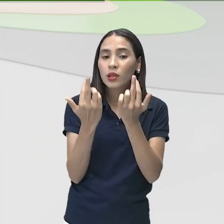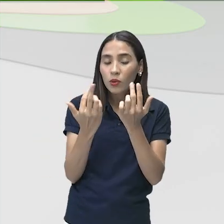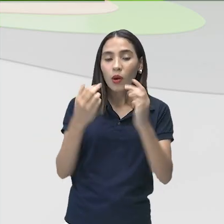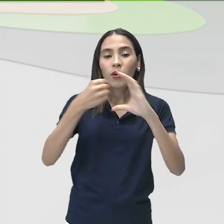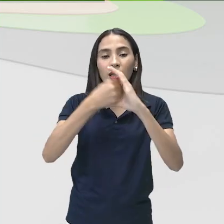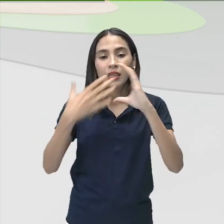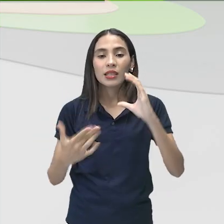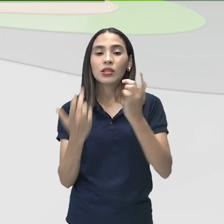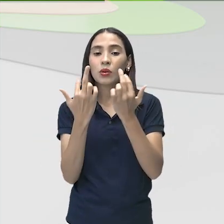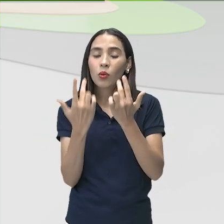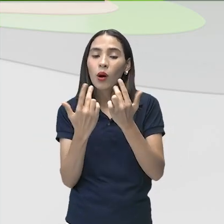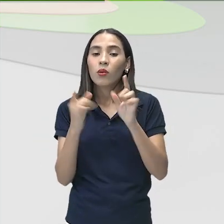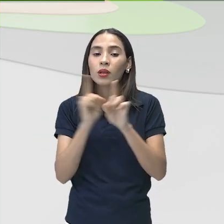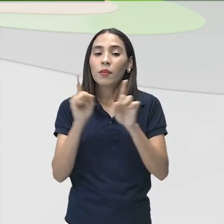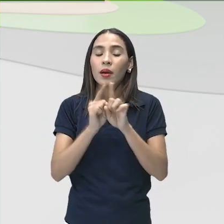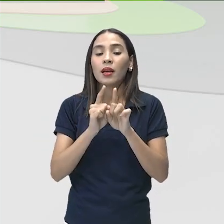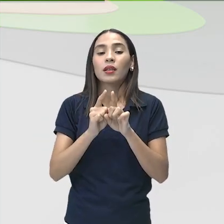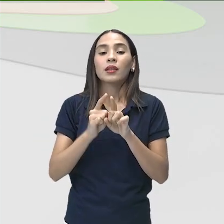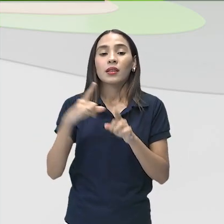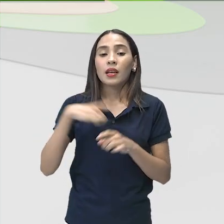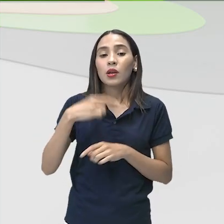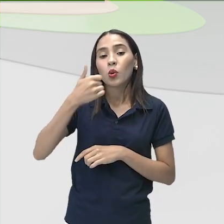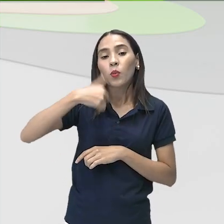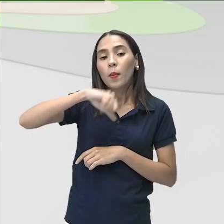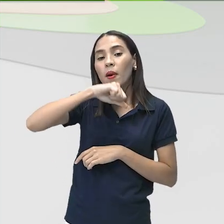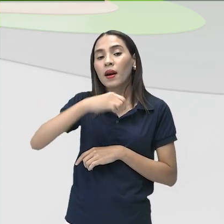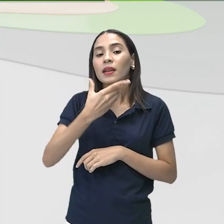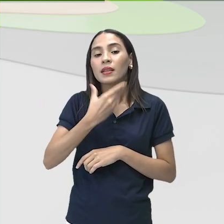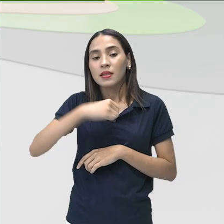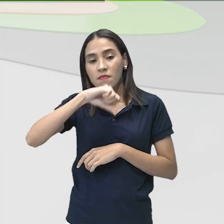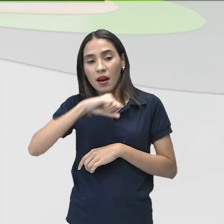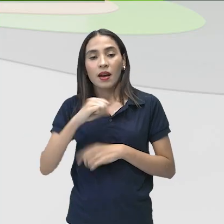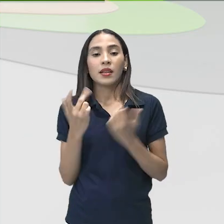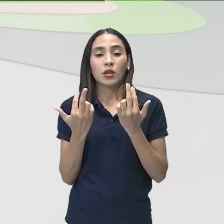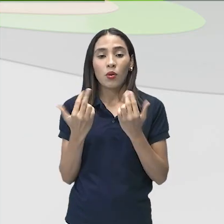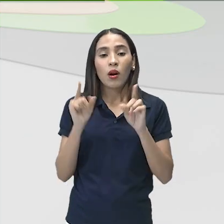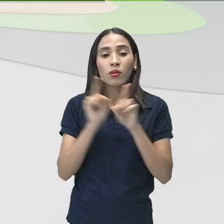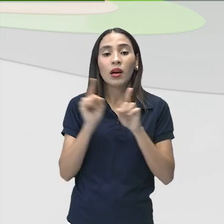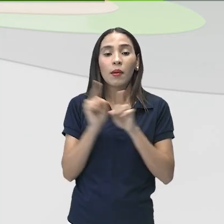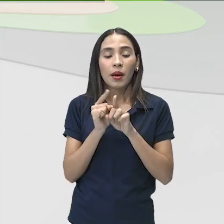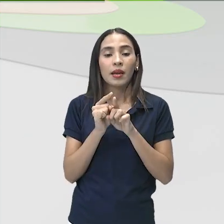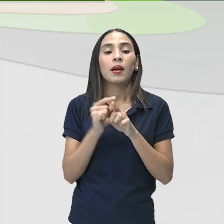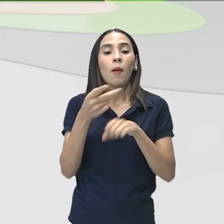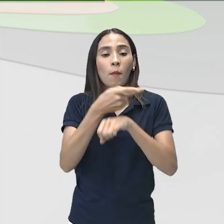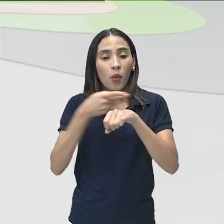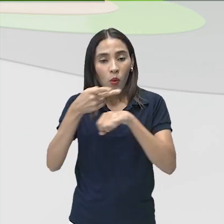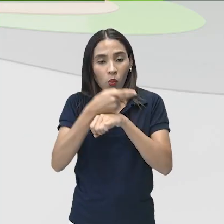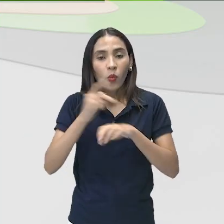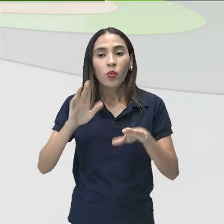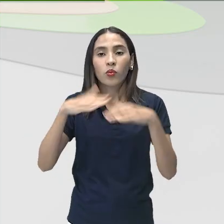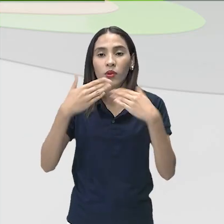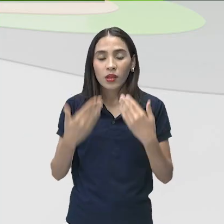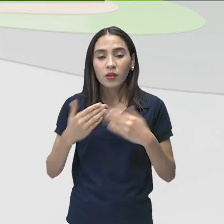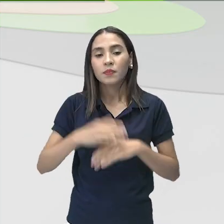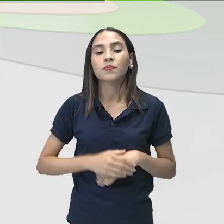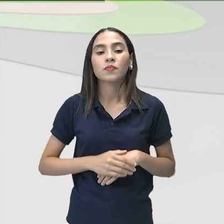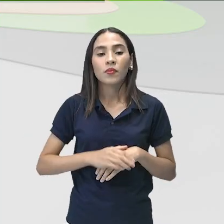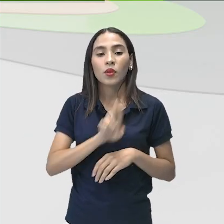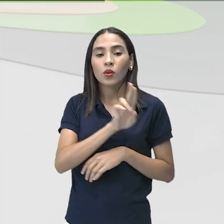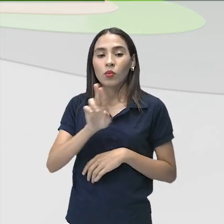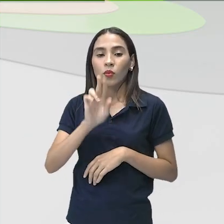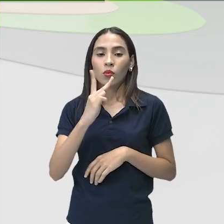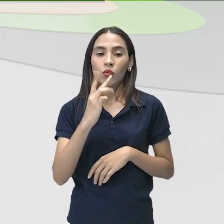mesmas características e um foi herdado do pai e o outro da mãe. E esses cromossomos, eles se procuram. Então, esses são